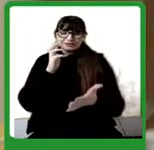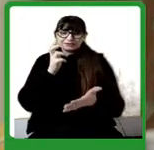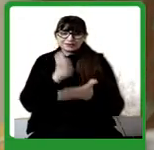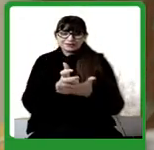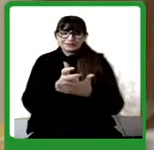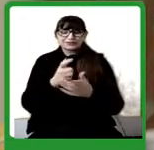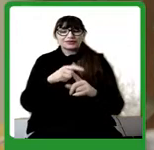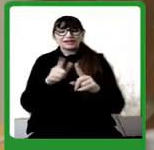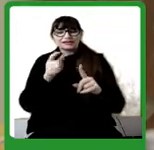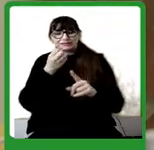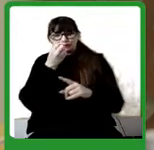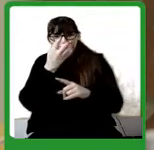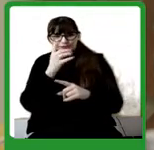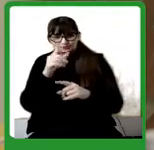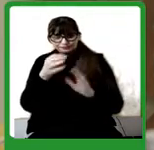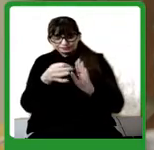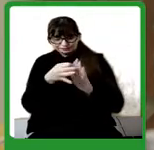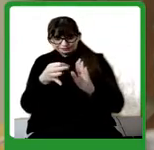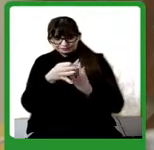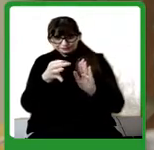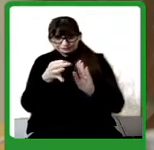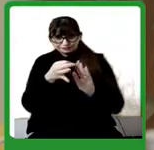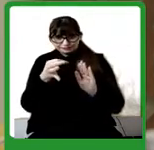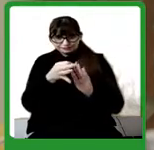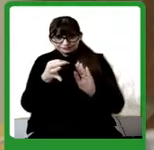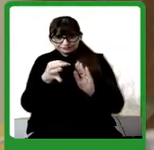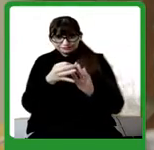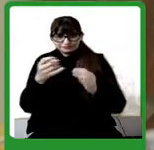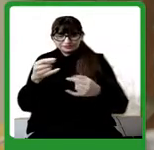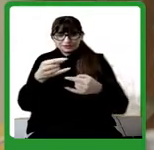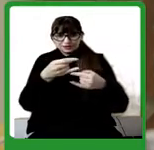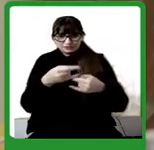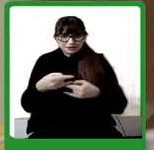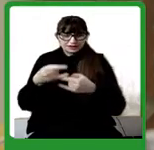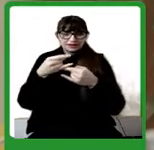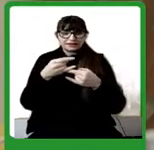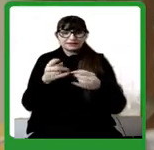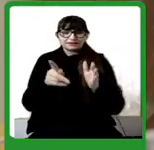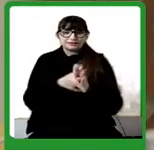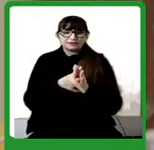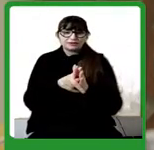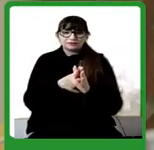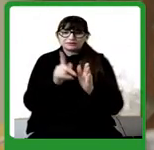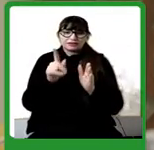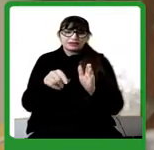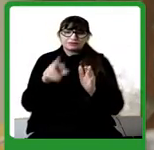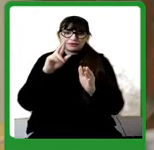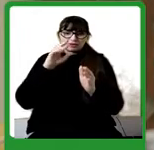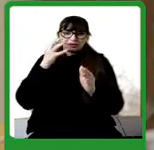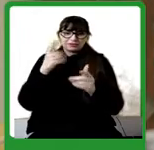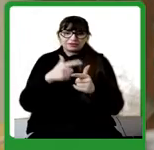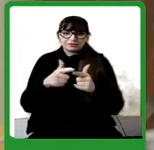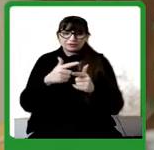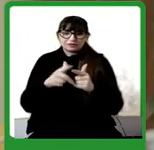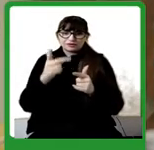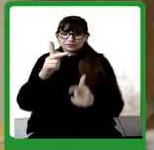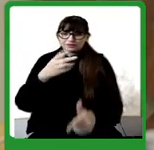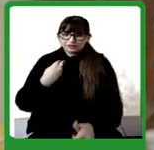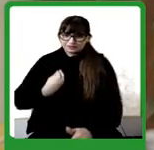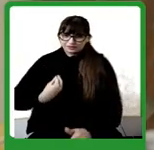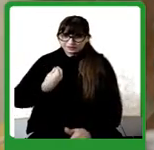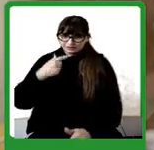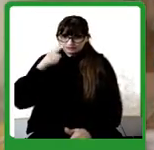uma boa. Vou dar alguma sugestão. Olha só, isso aqui é uma live que... ela é para solucionar os problemas da tua vida e tu viver mais por causa